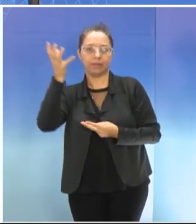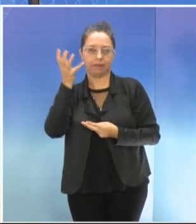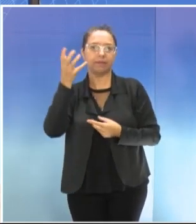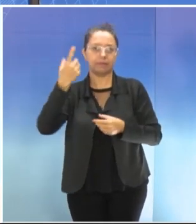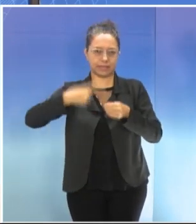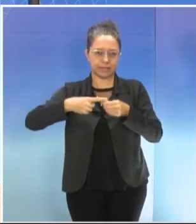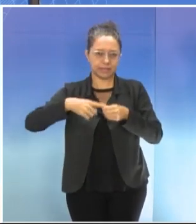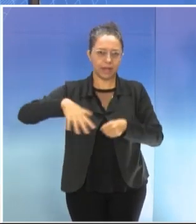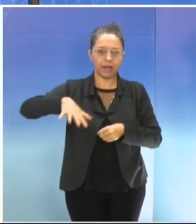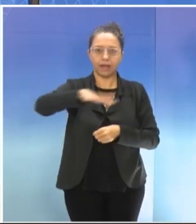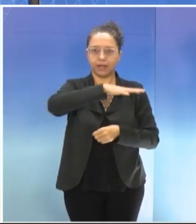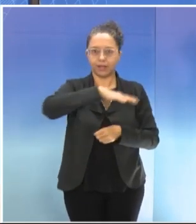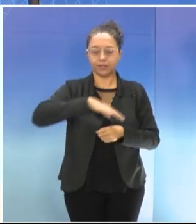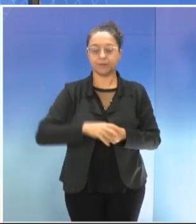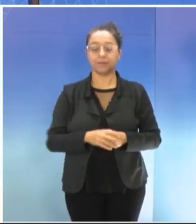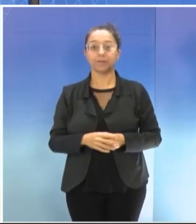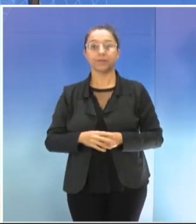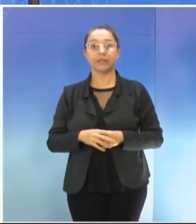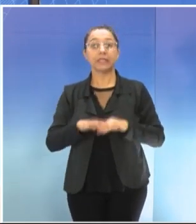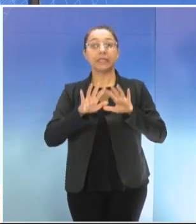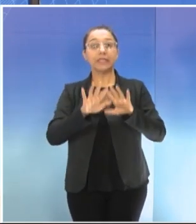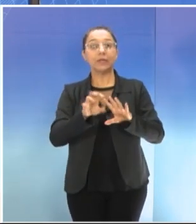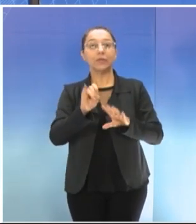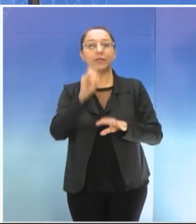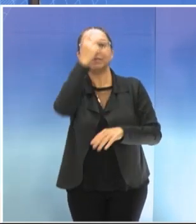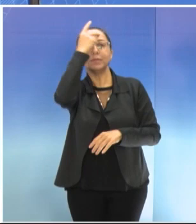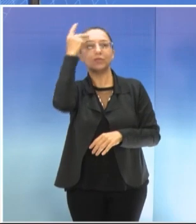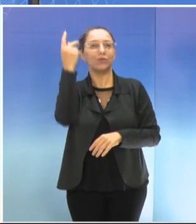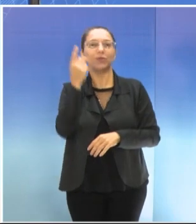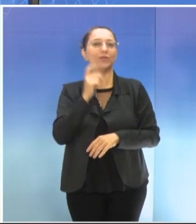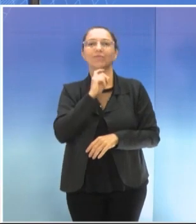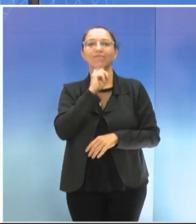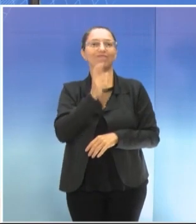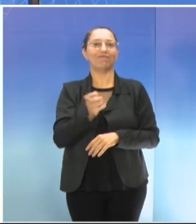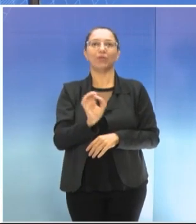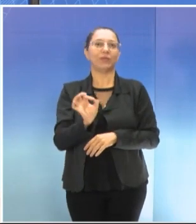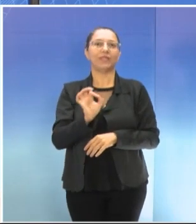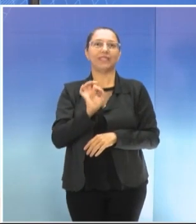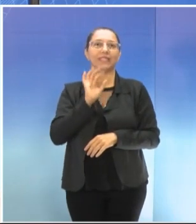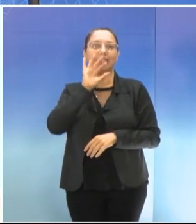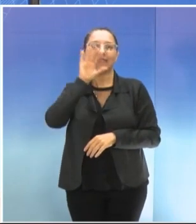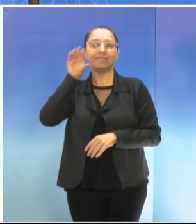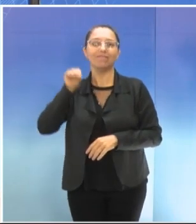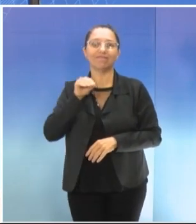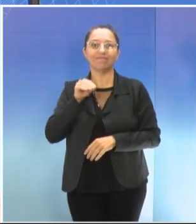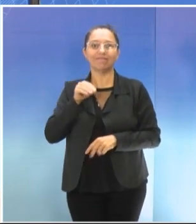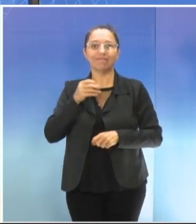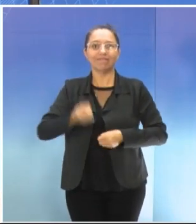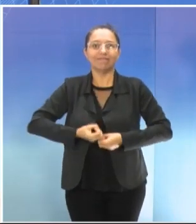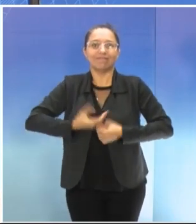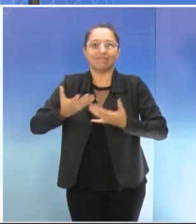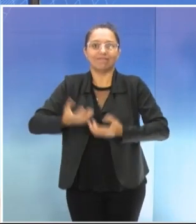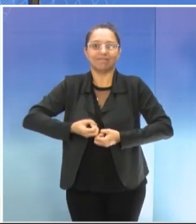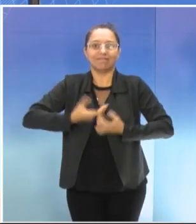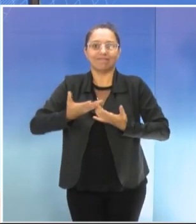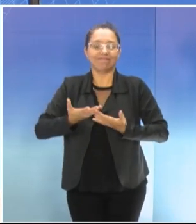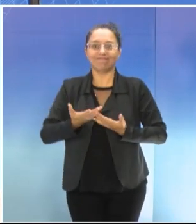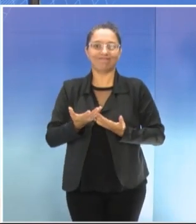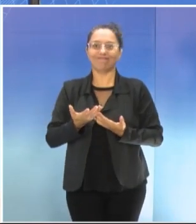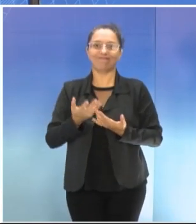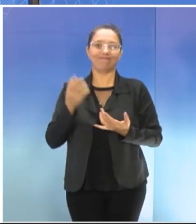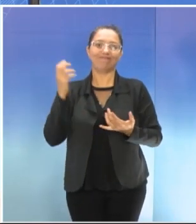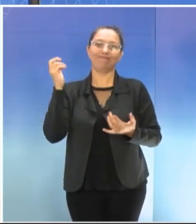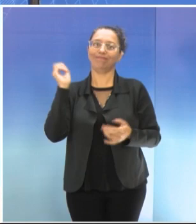sobre os acontecimentos das cidades. Então, a pessoa que não tinha retórica ou oratória, que não sabia